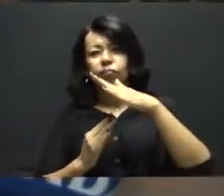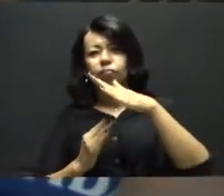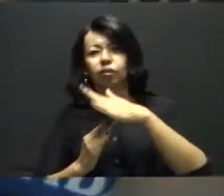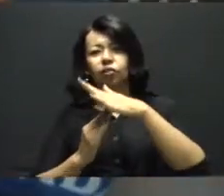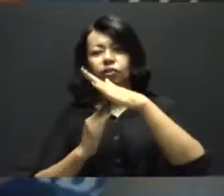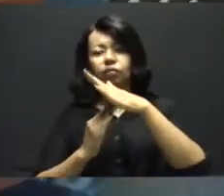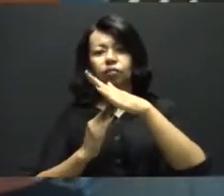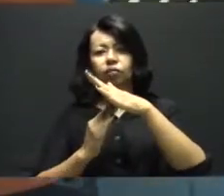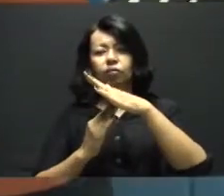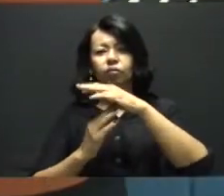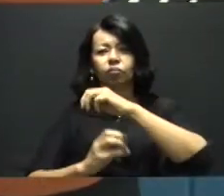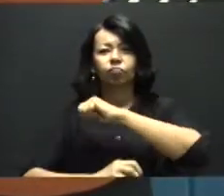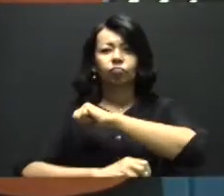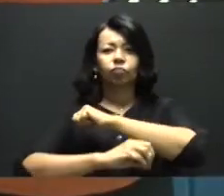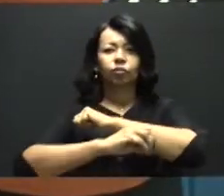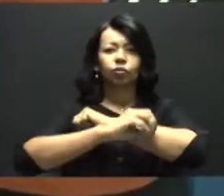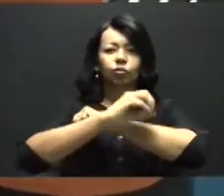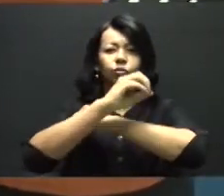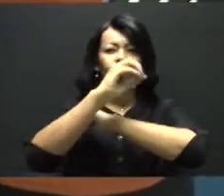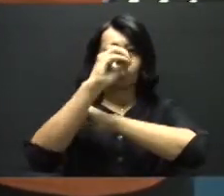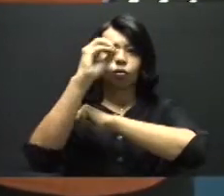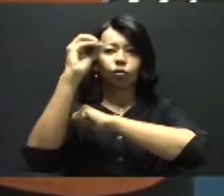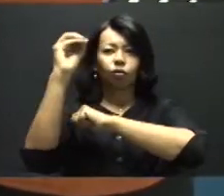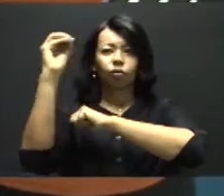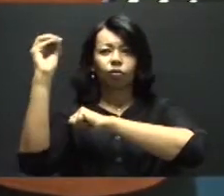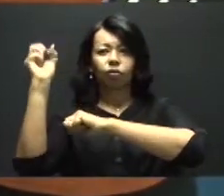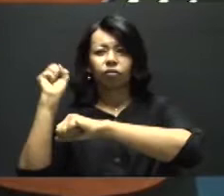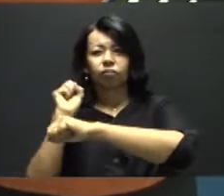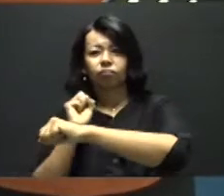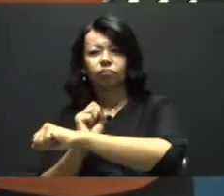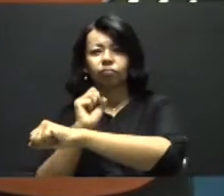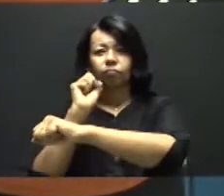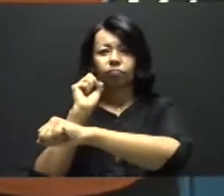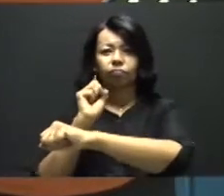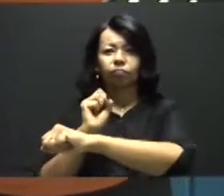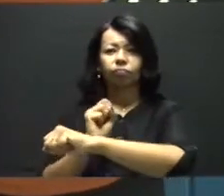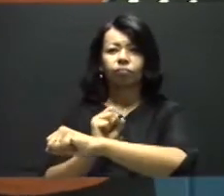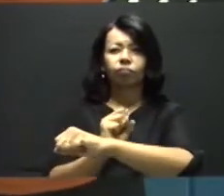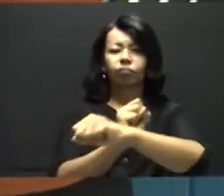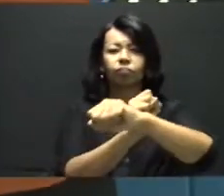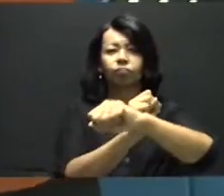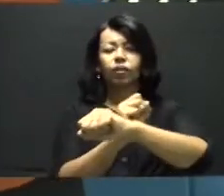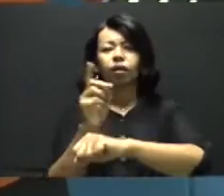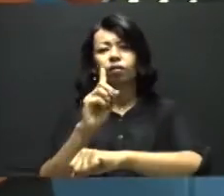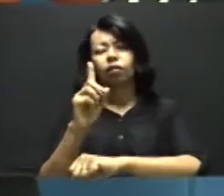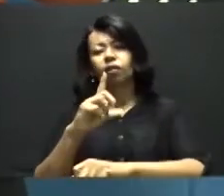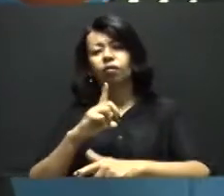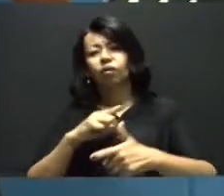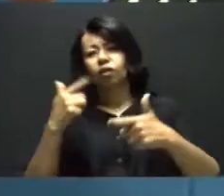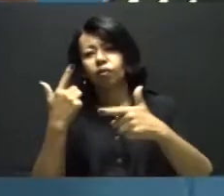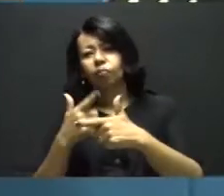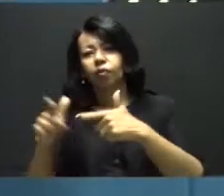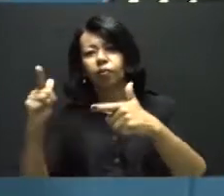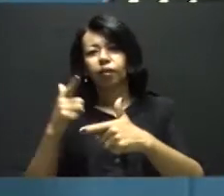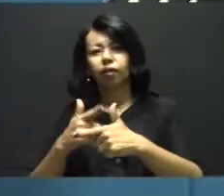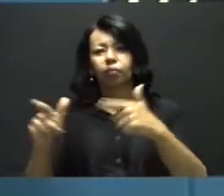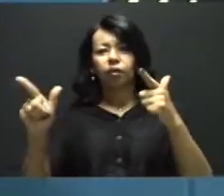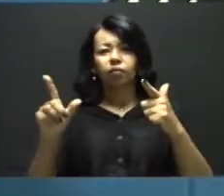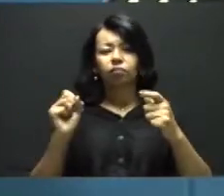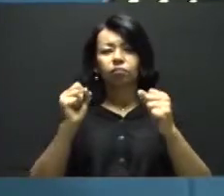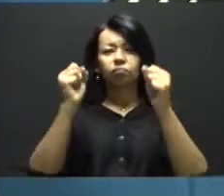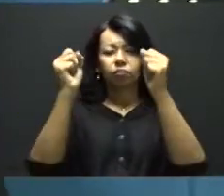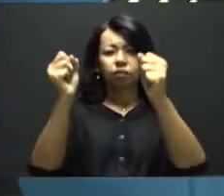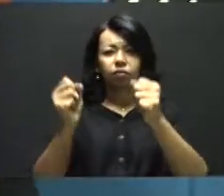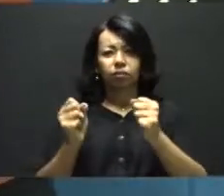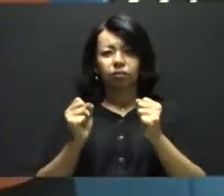o nascer do sol da esperança e não há problema e possamos